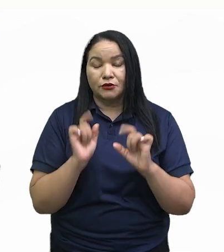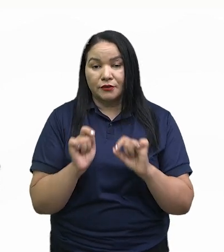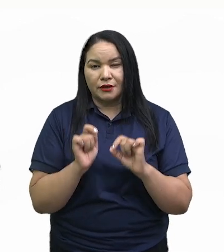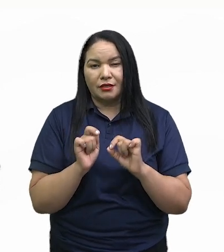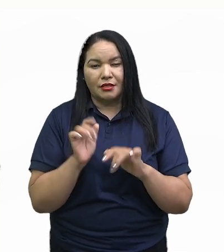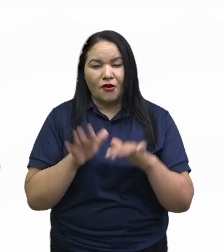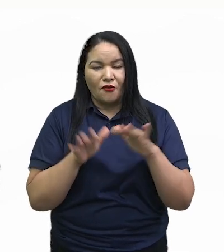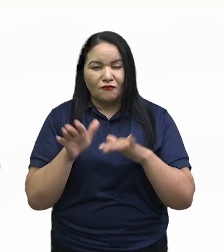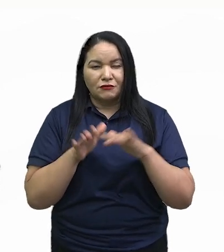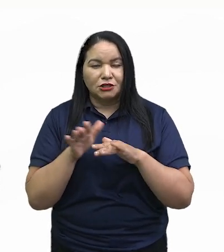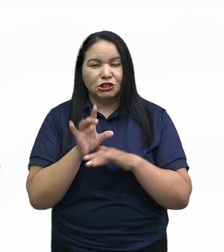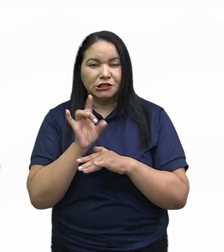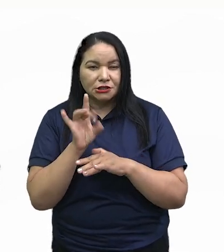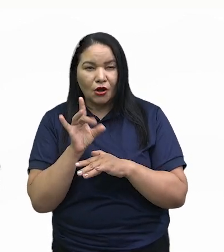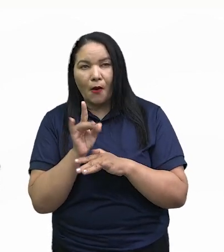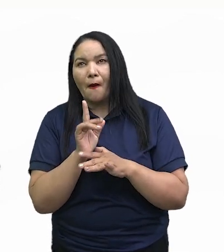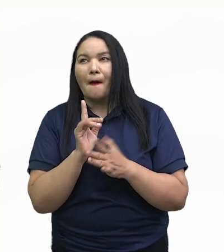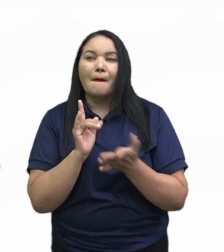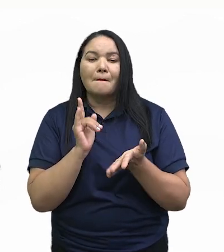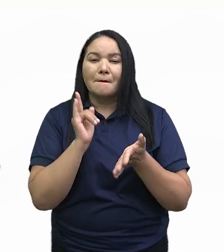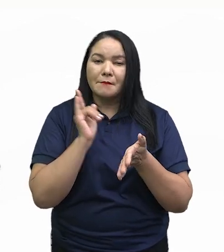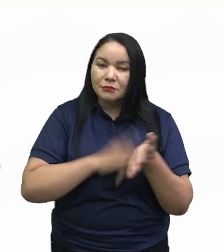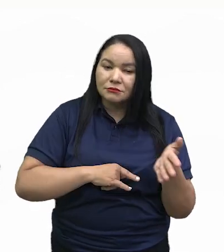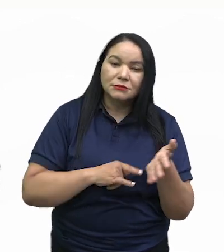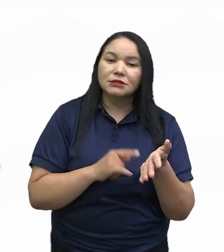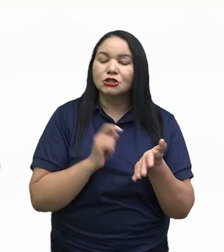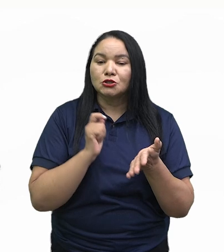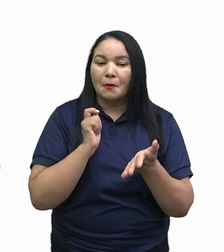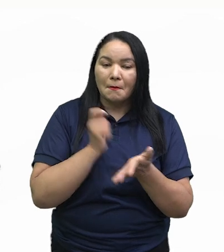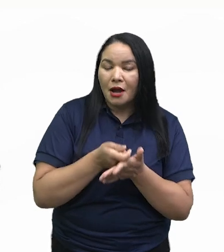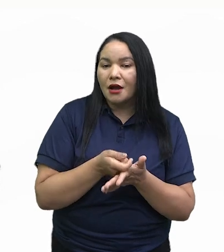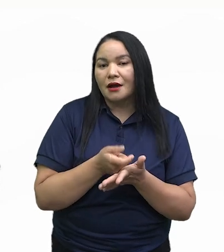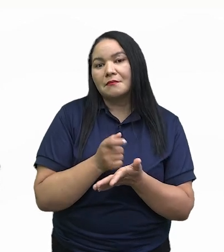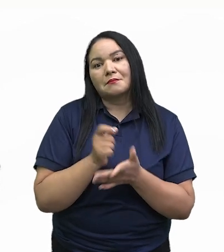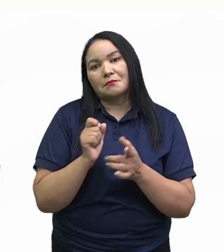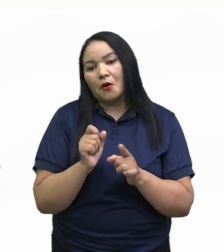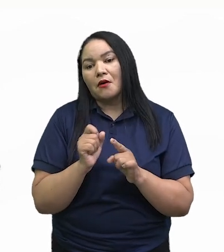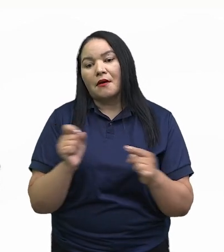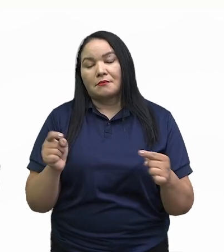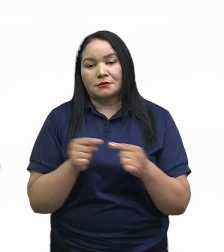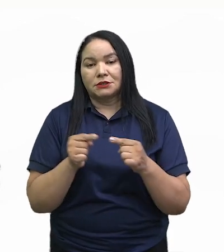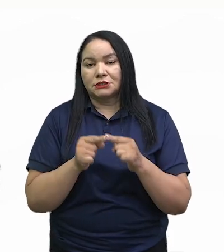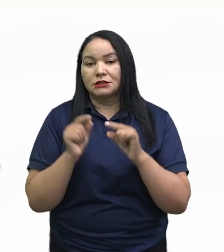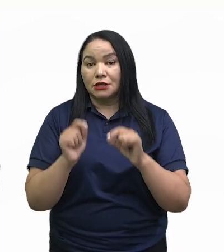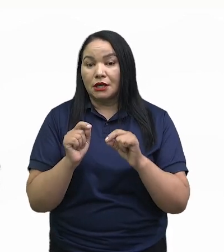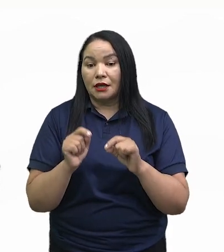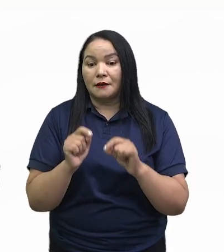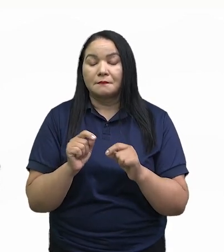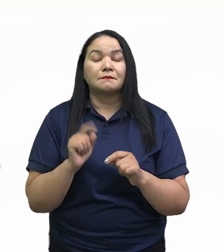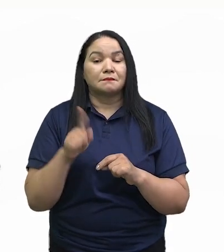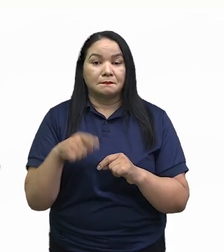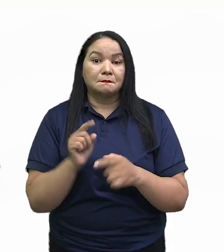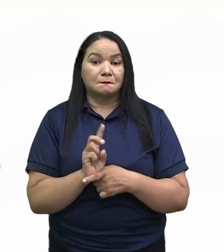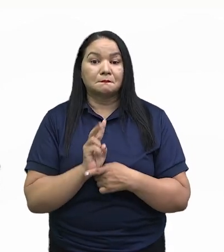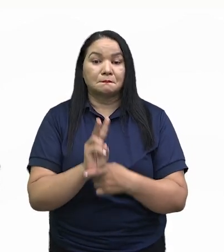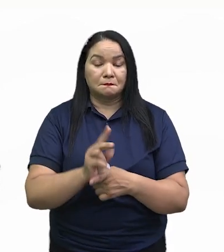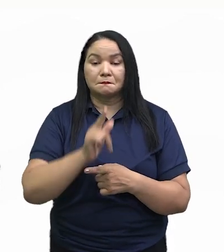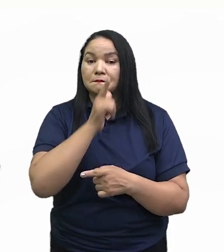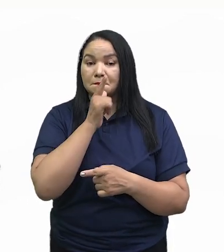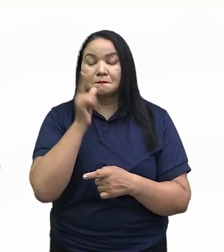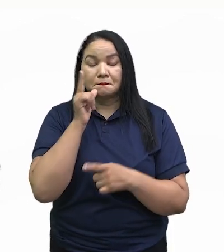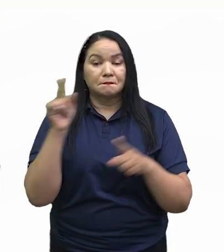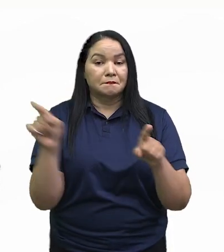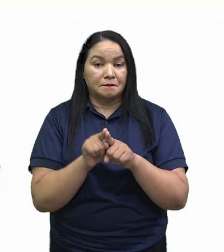talvez está ali só inserido em boleto, em questão, não. Juros simples, quando se passa por uma situação dessa que nós vimos aí do lanche,